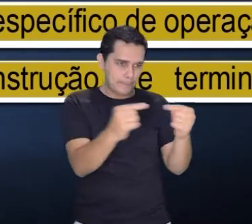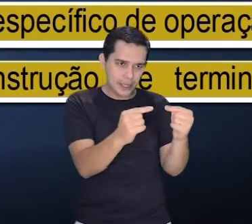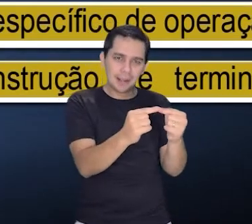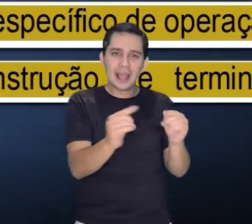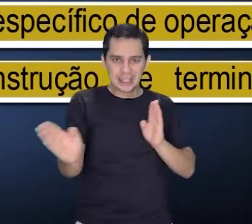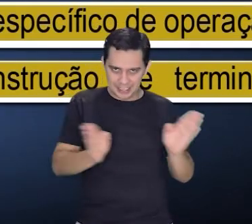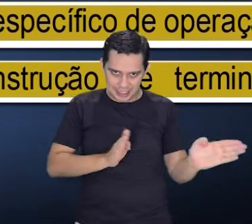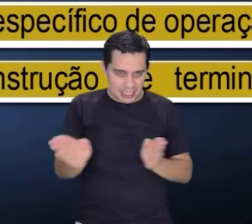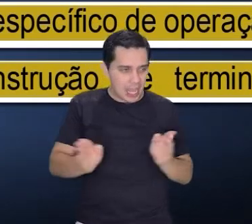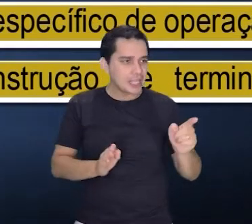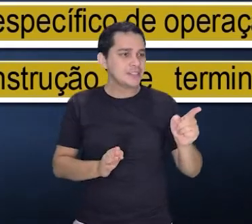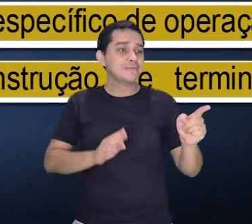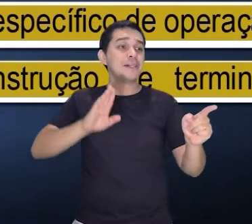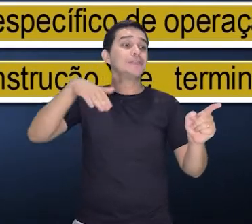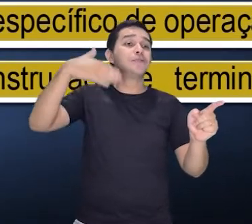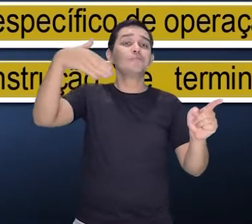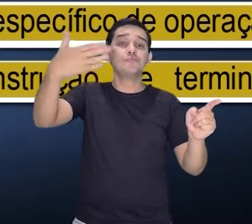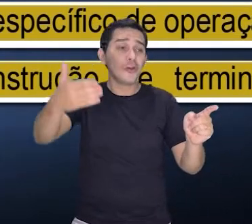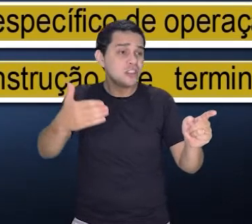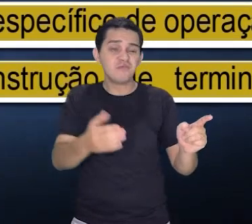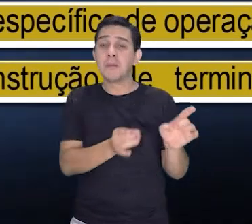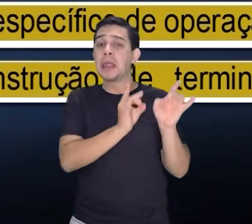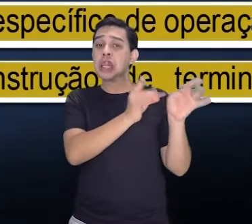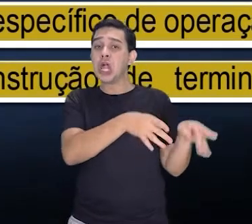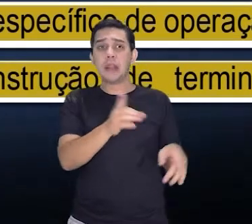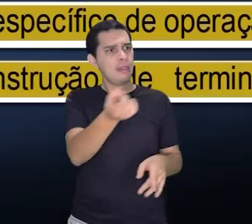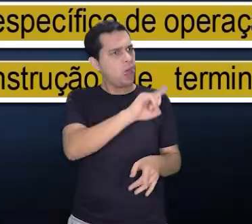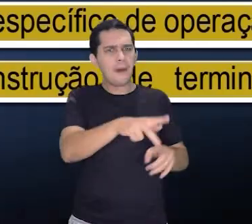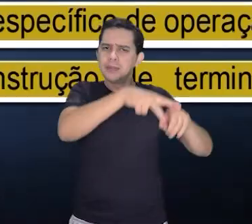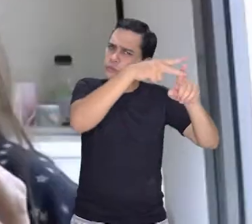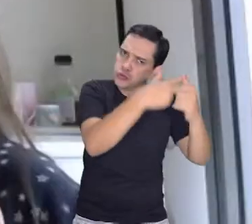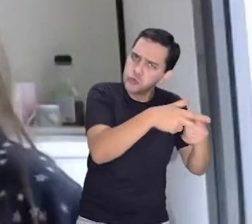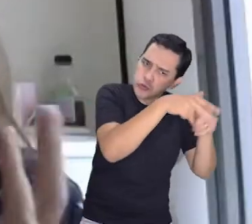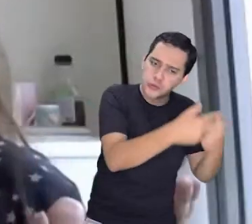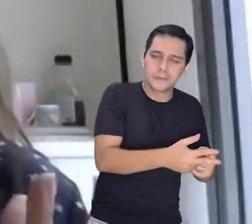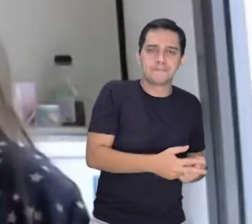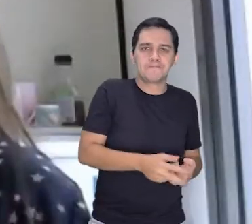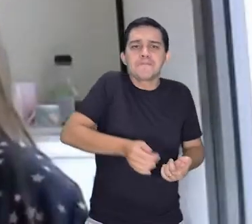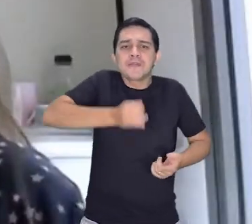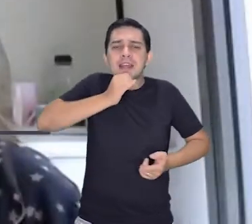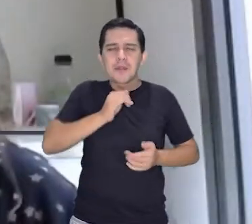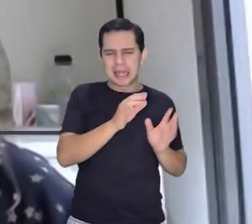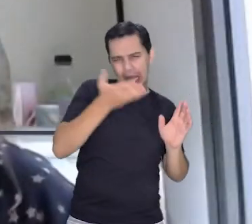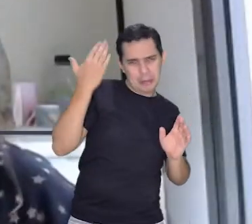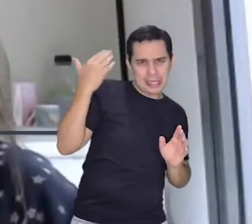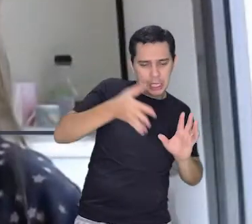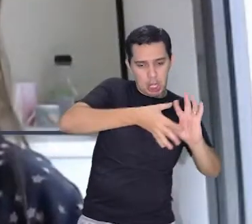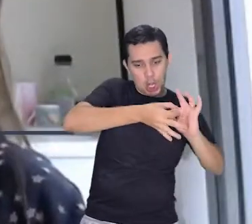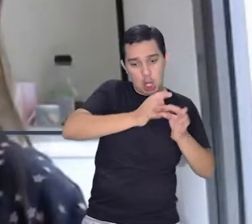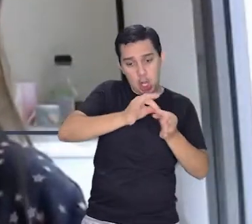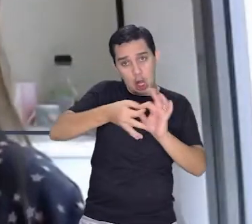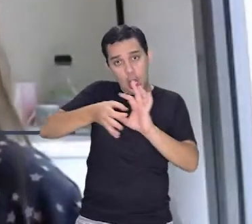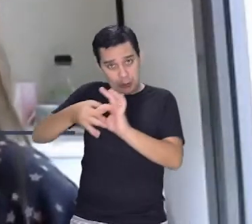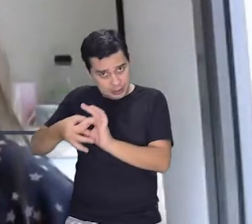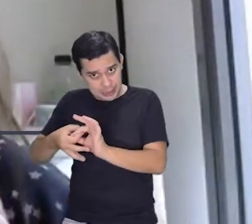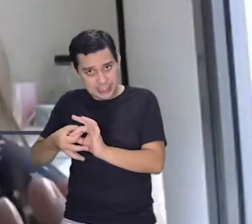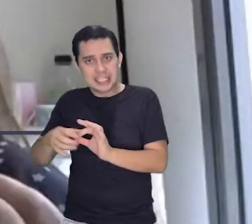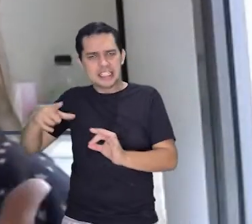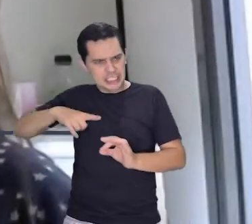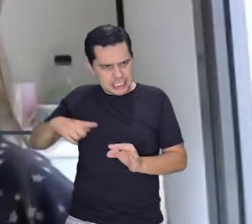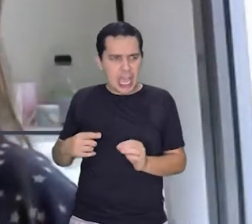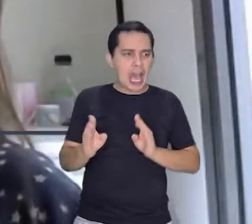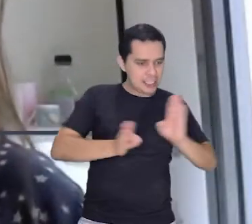olímpicas, que à época das Olimpíadas tiveram, digamos assim, certos ajustes na questão de